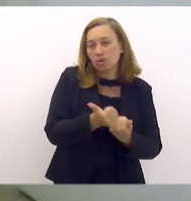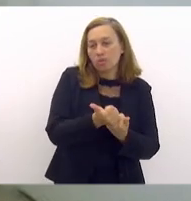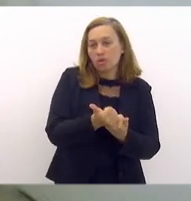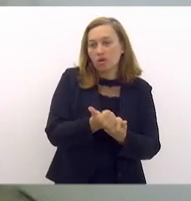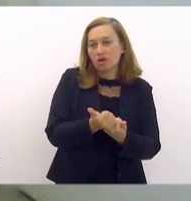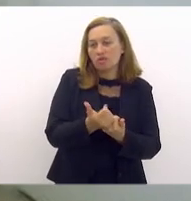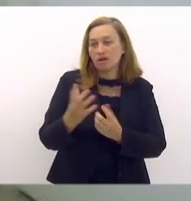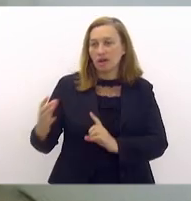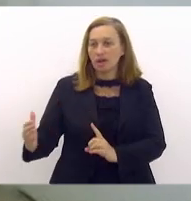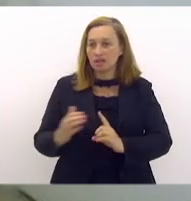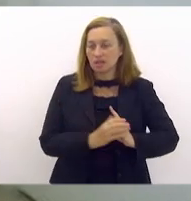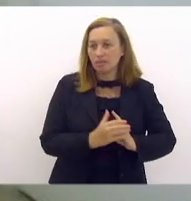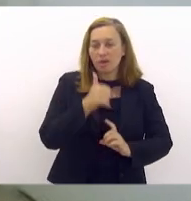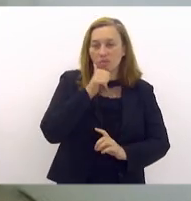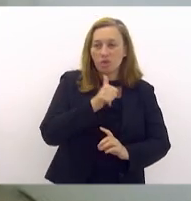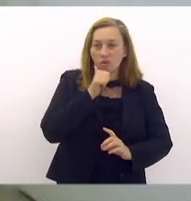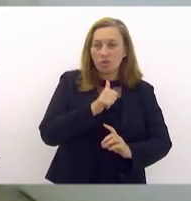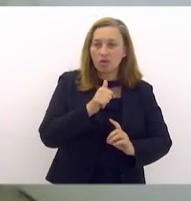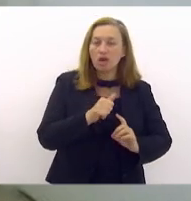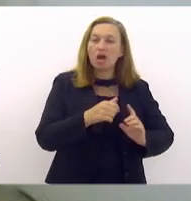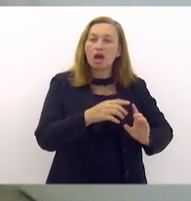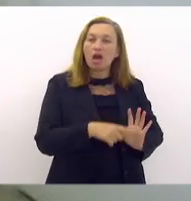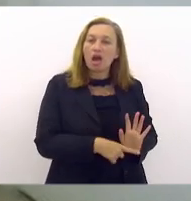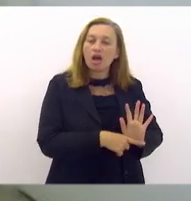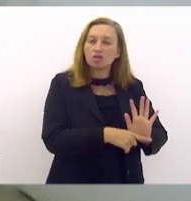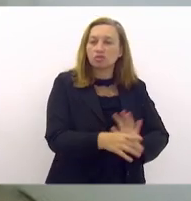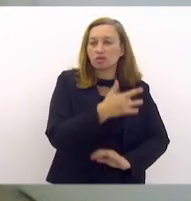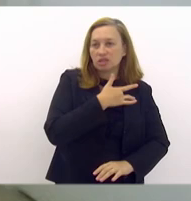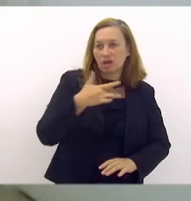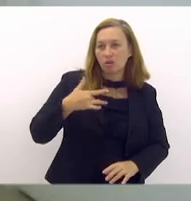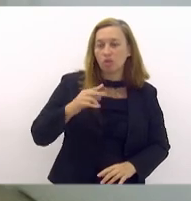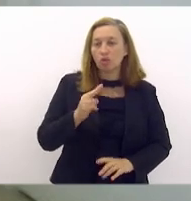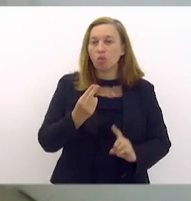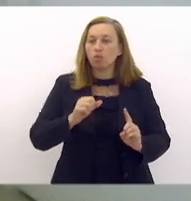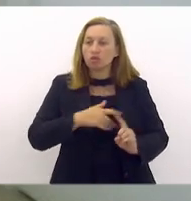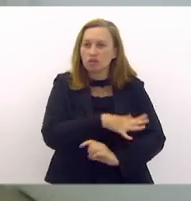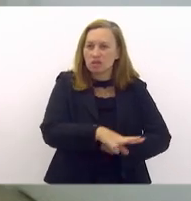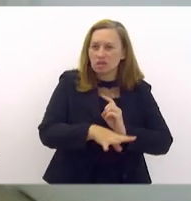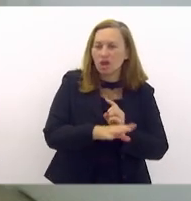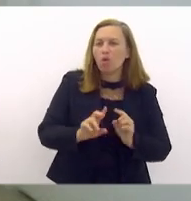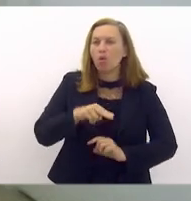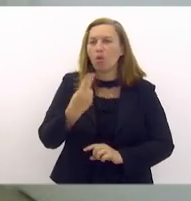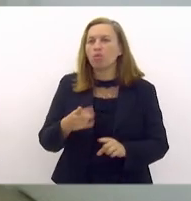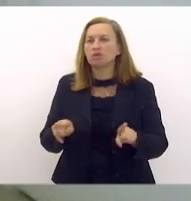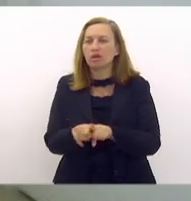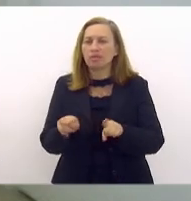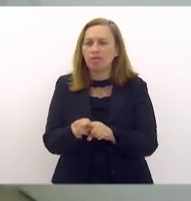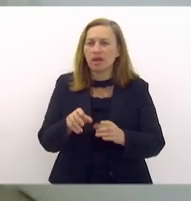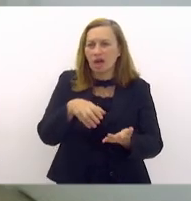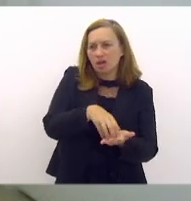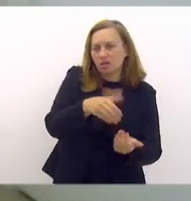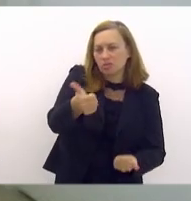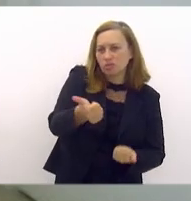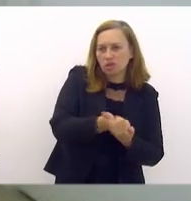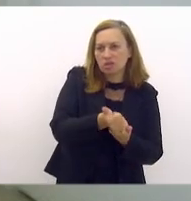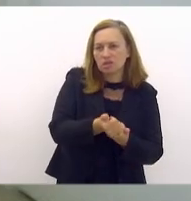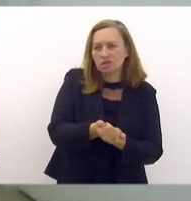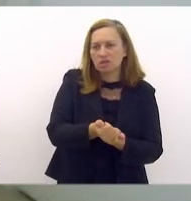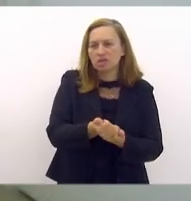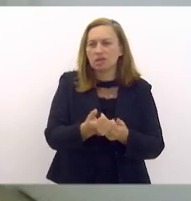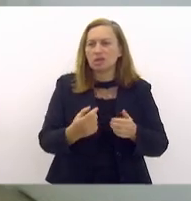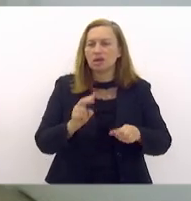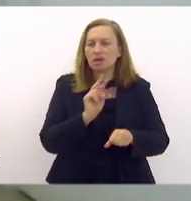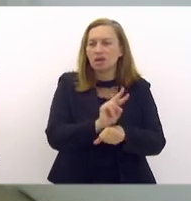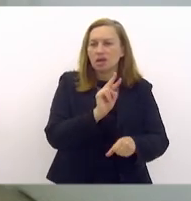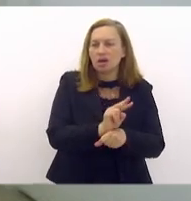serviço de assistência à saúde, ou assistência social, ou então essa rede de proteção, a partir do momento que a mulher faz a denúncia,